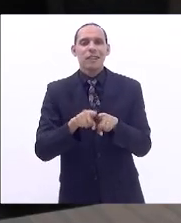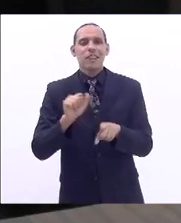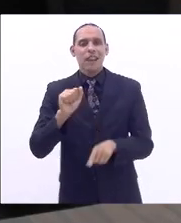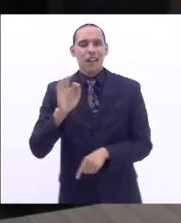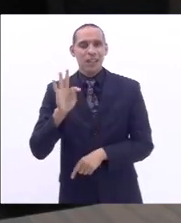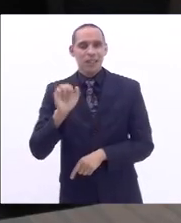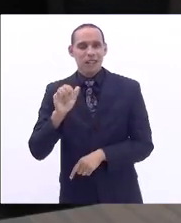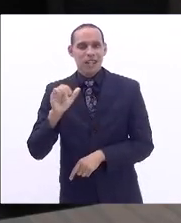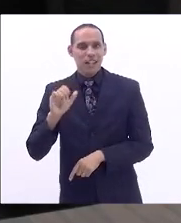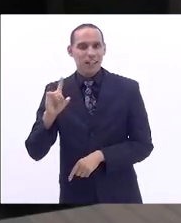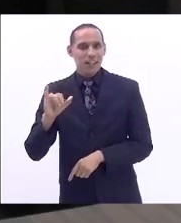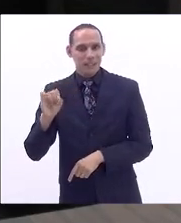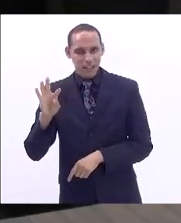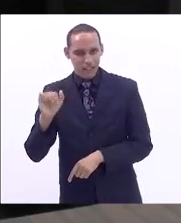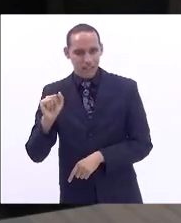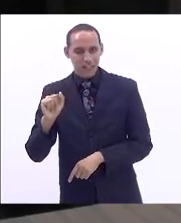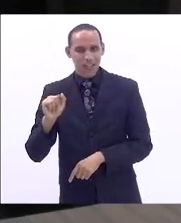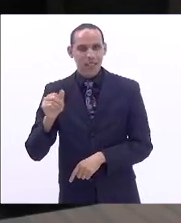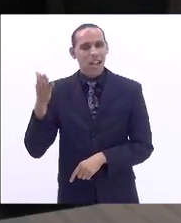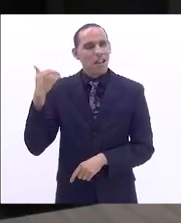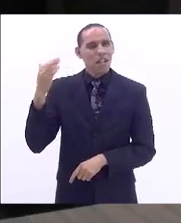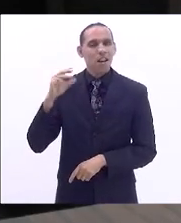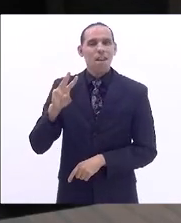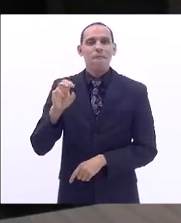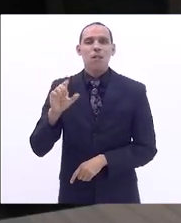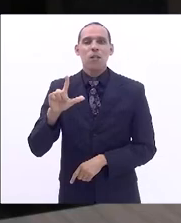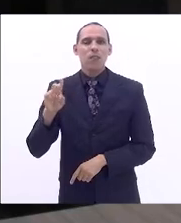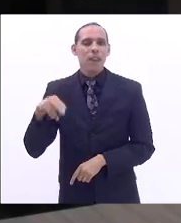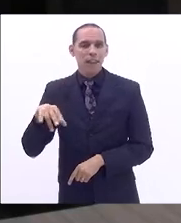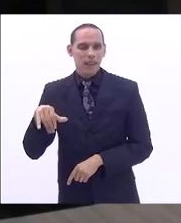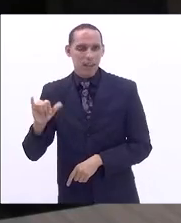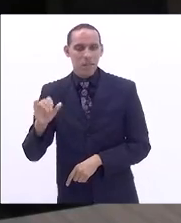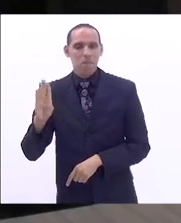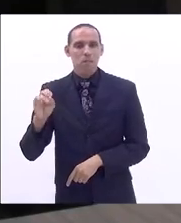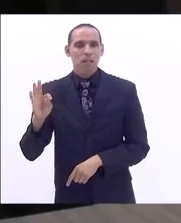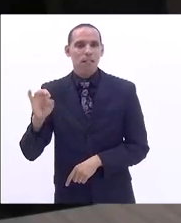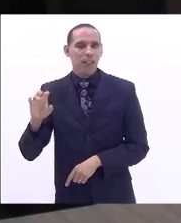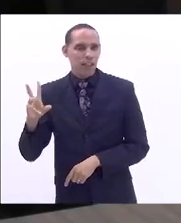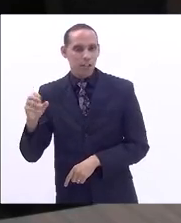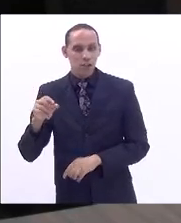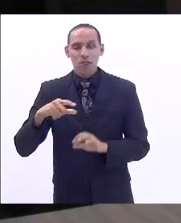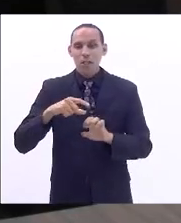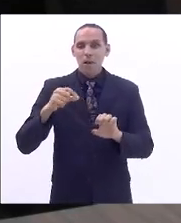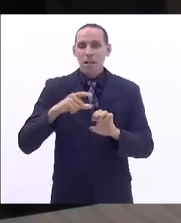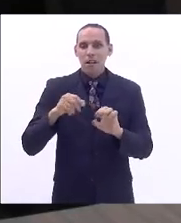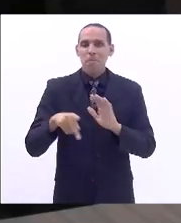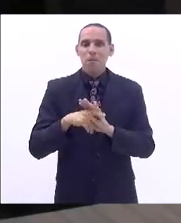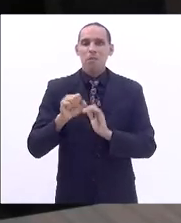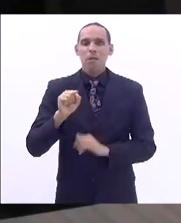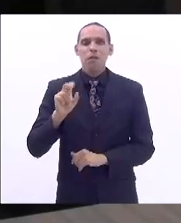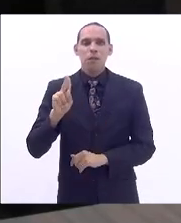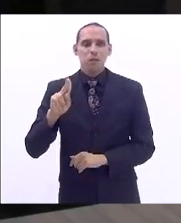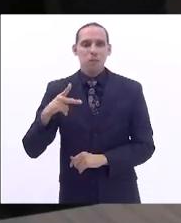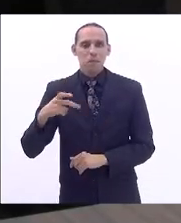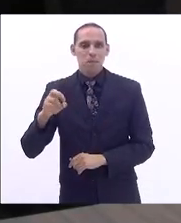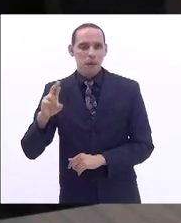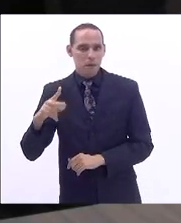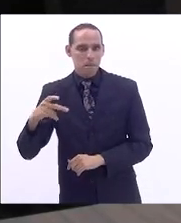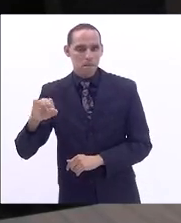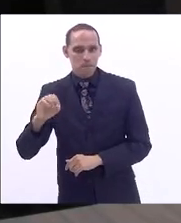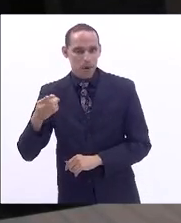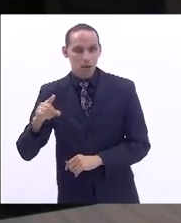foi do ex-deputado olney Botelho que é um empresário da Super Pão que sempre olhou o sindicato com maior carinho como a respeito